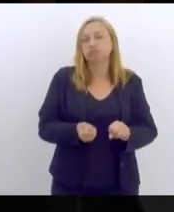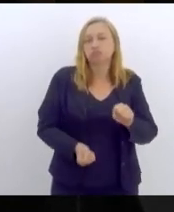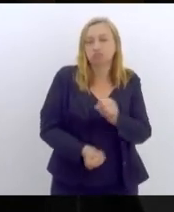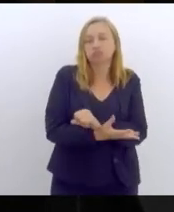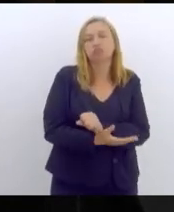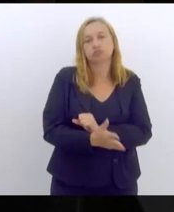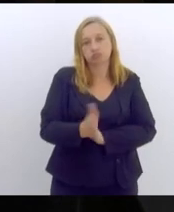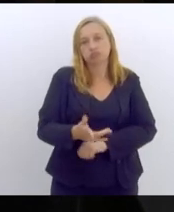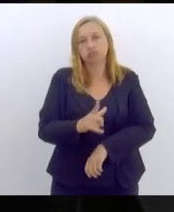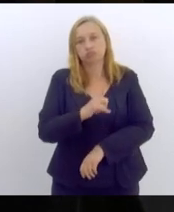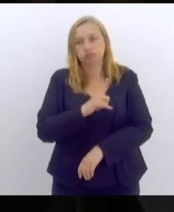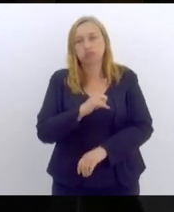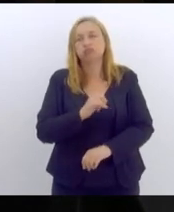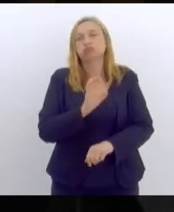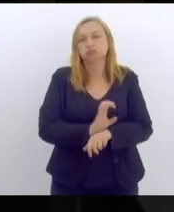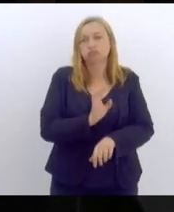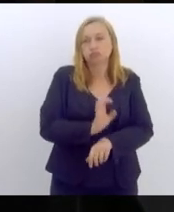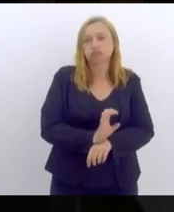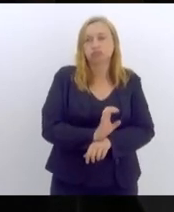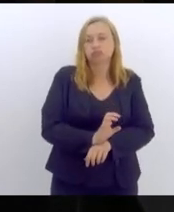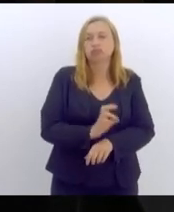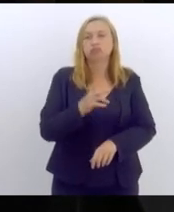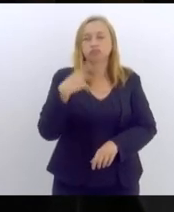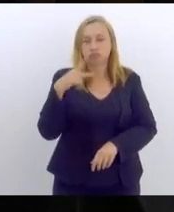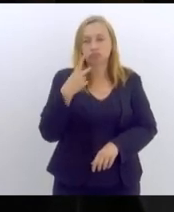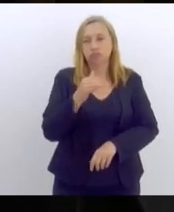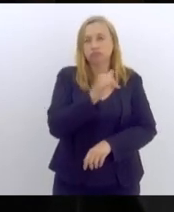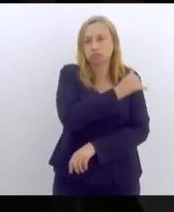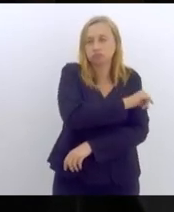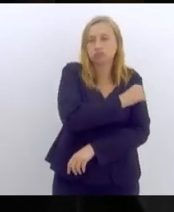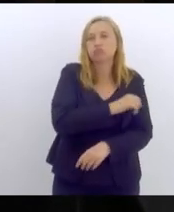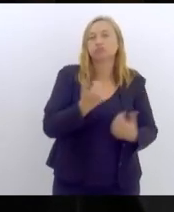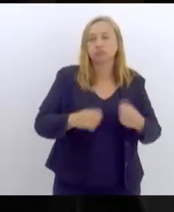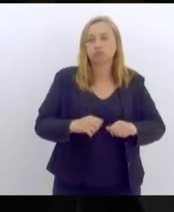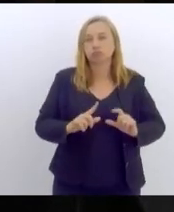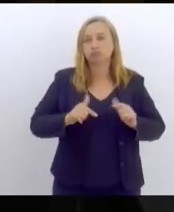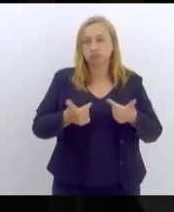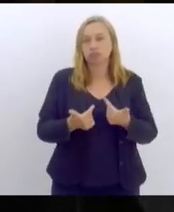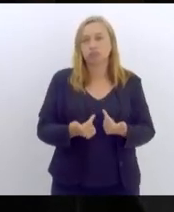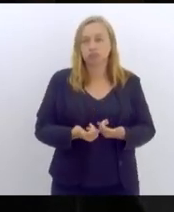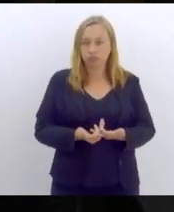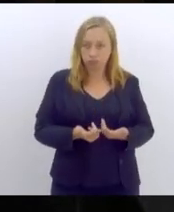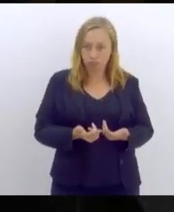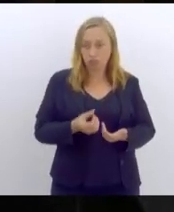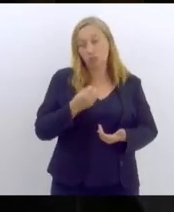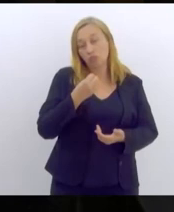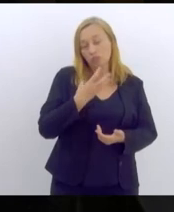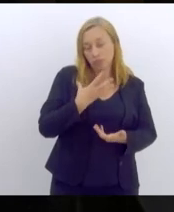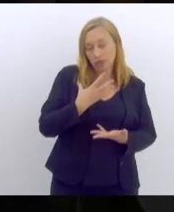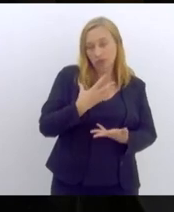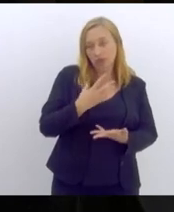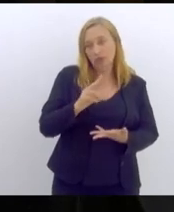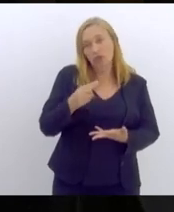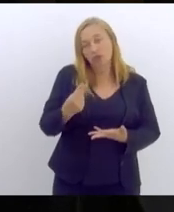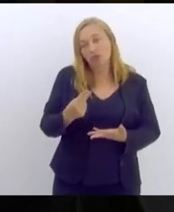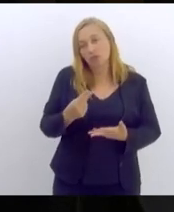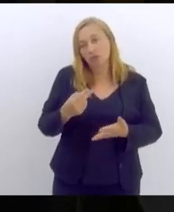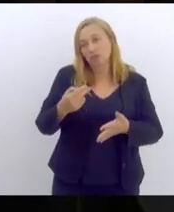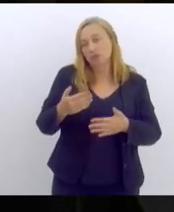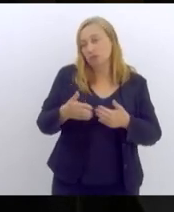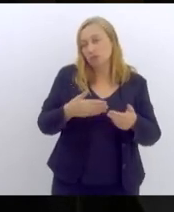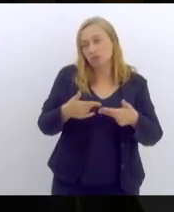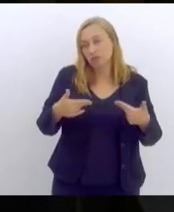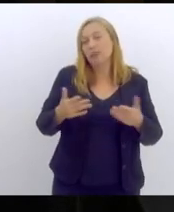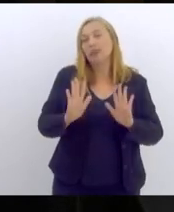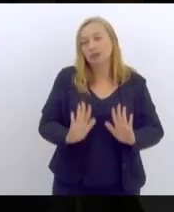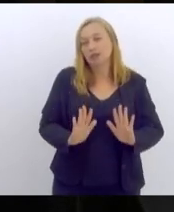teve, né? Dessa várzea que era a política do Rio de Janeiro e que precisa tomar um jeito. Ou é por bem, ou agora vai ter que ser de qualquer jeito.